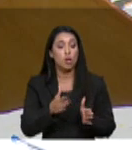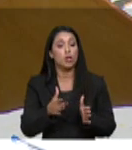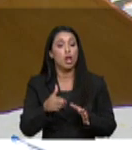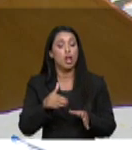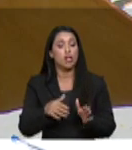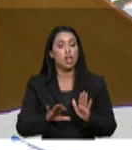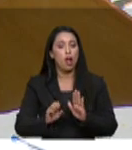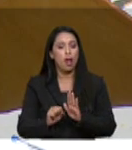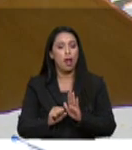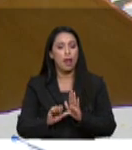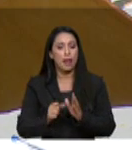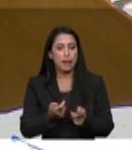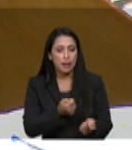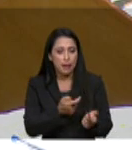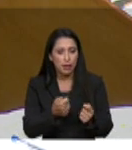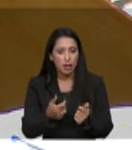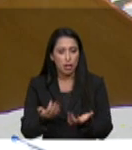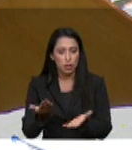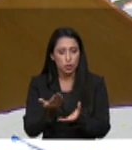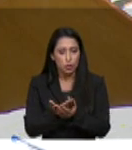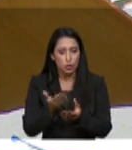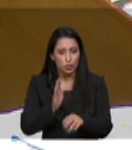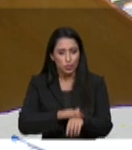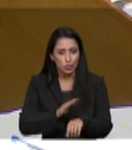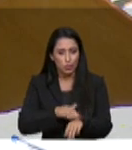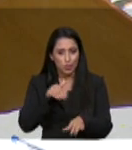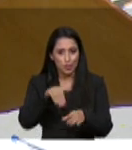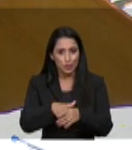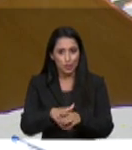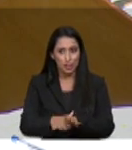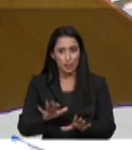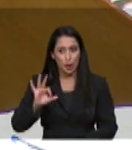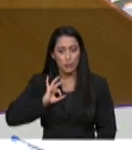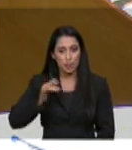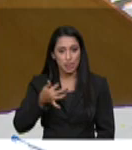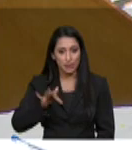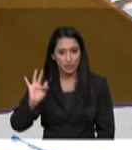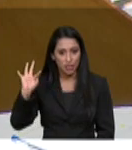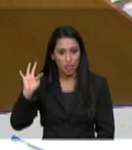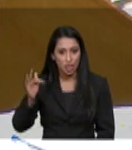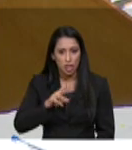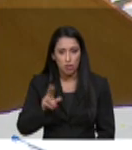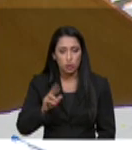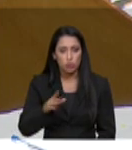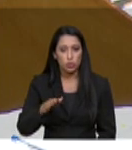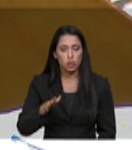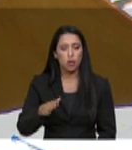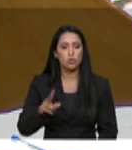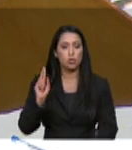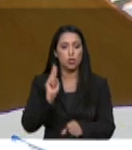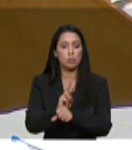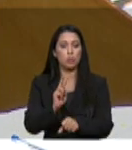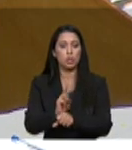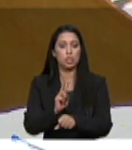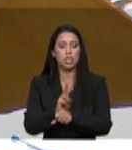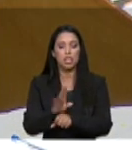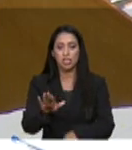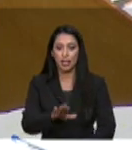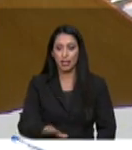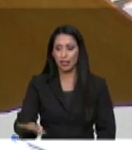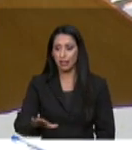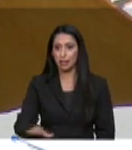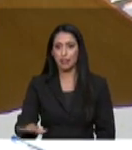deveria ter investigado e sanada questão Afinal é a polícia federal não é um não são os escoteiros Mirins